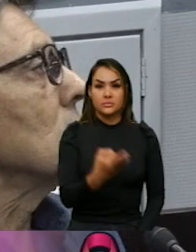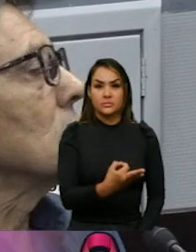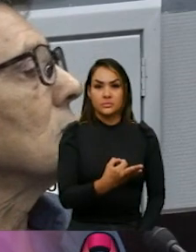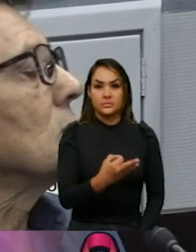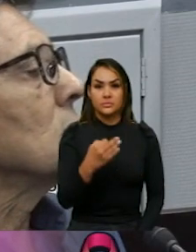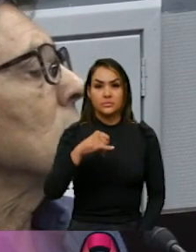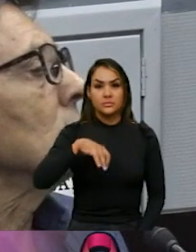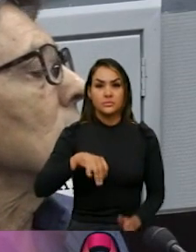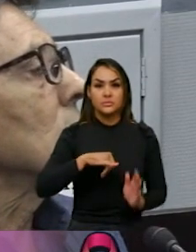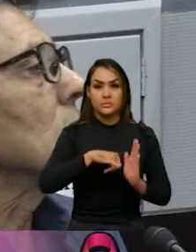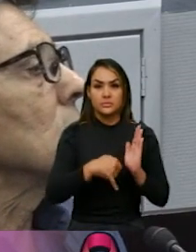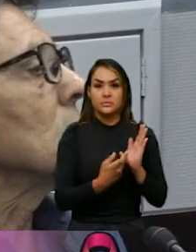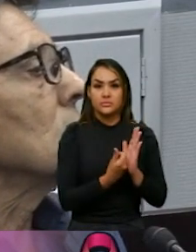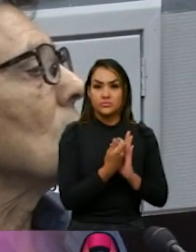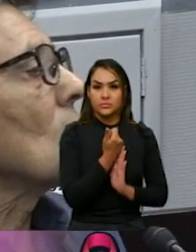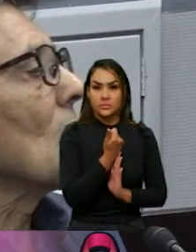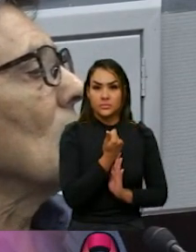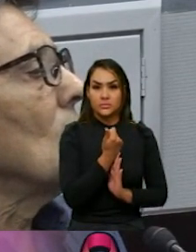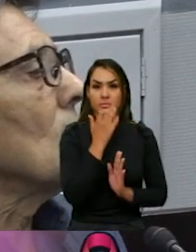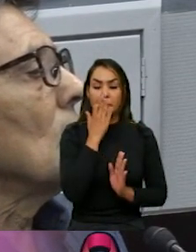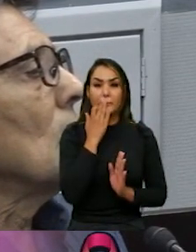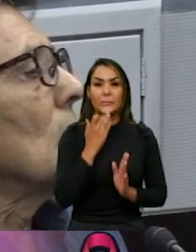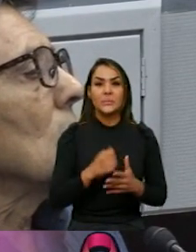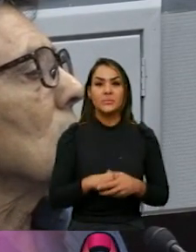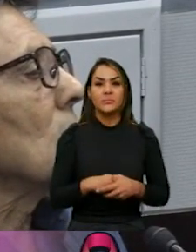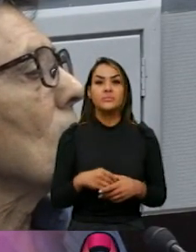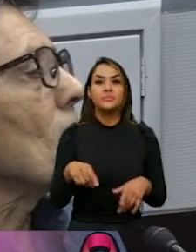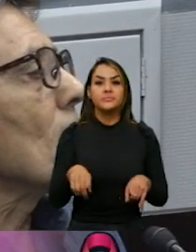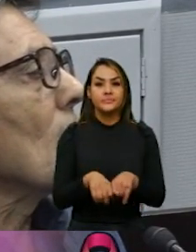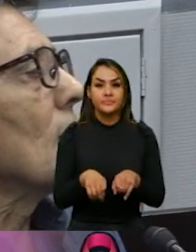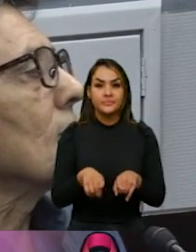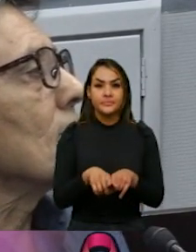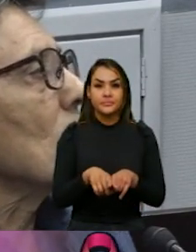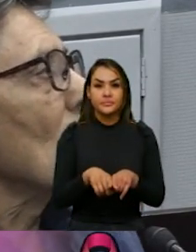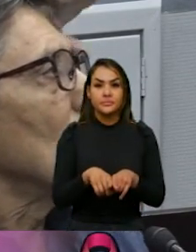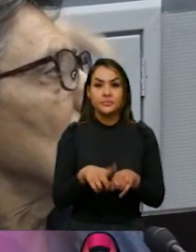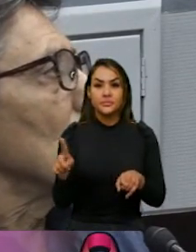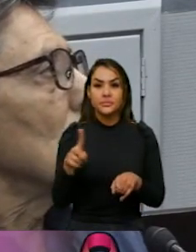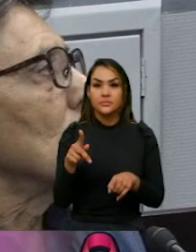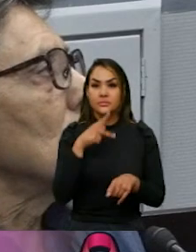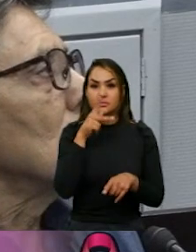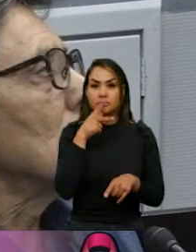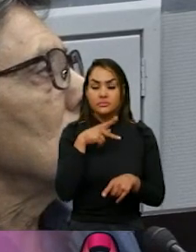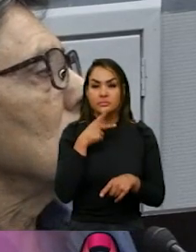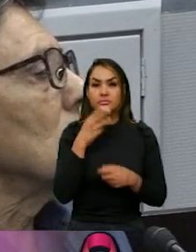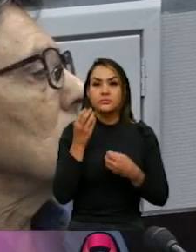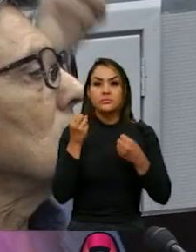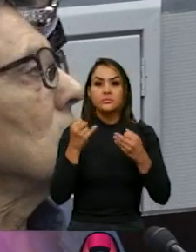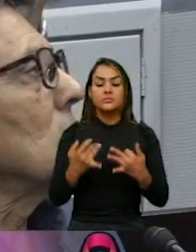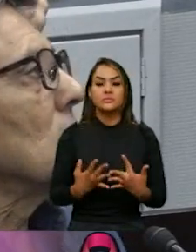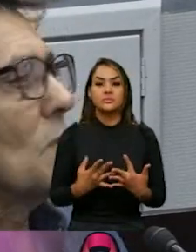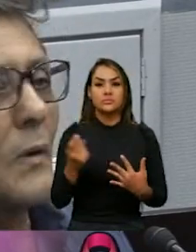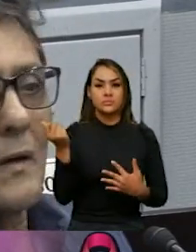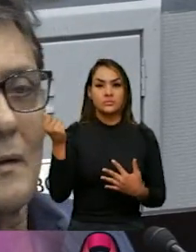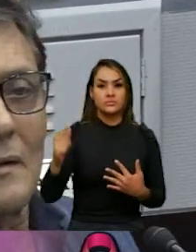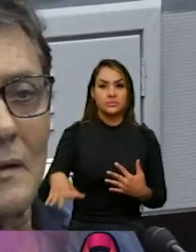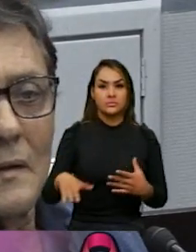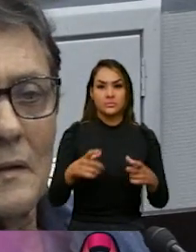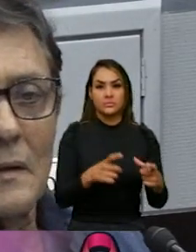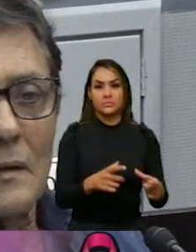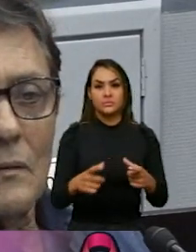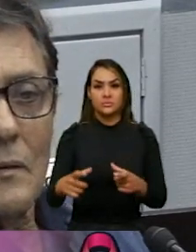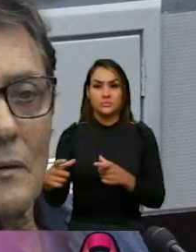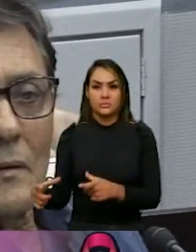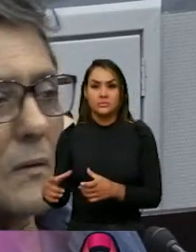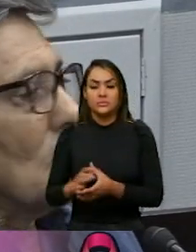os vereadores trouxeram aqui, vereador Arlino e tudo mais, ela não especifica quanto vai gastar para cada obra, assim como no projeto anterior também